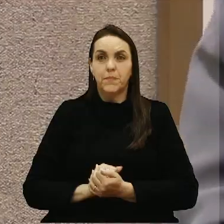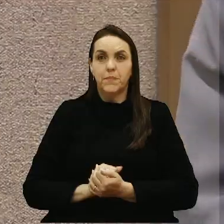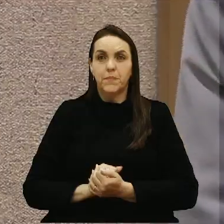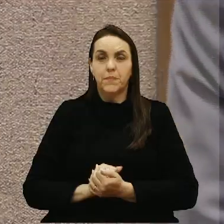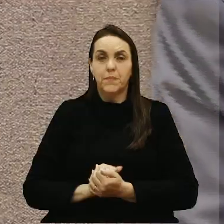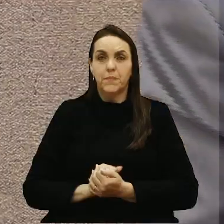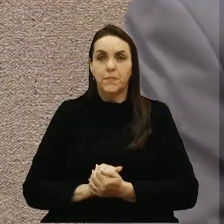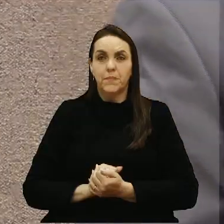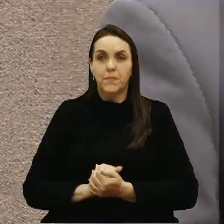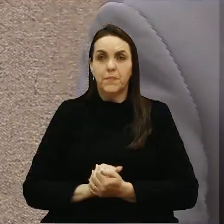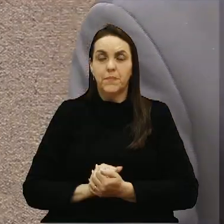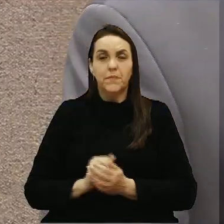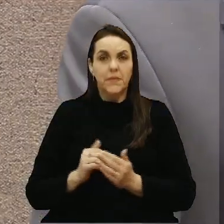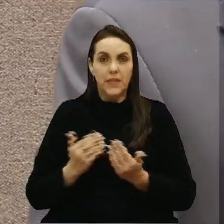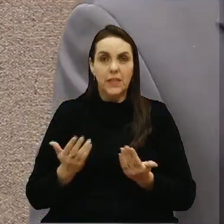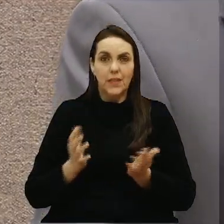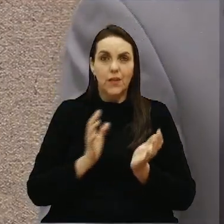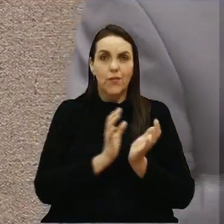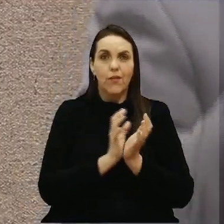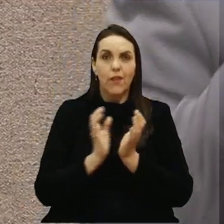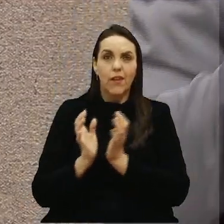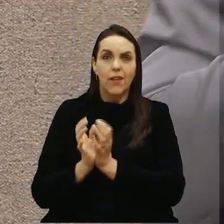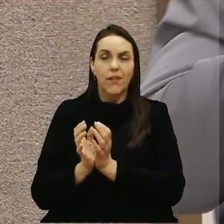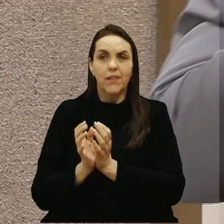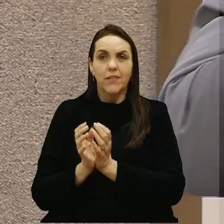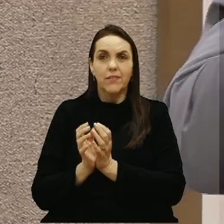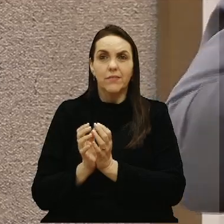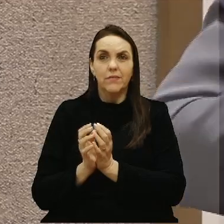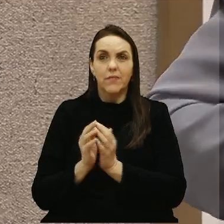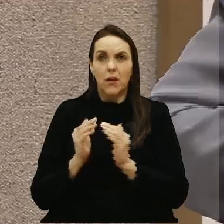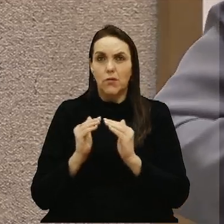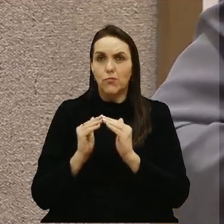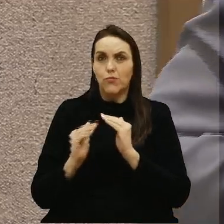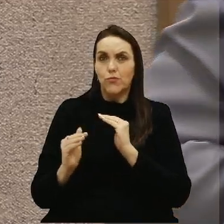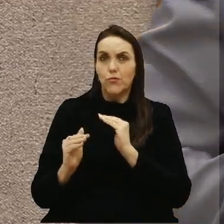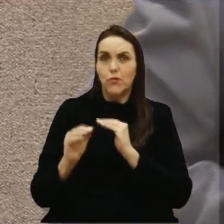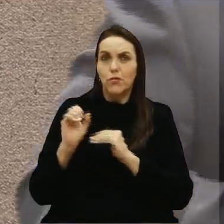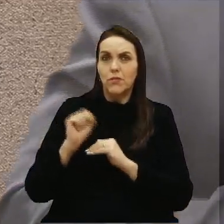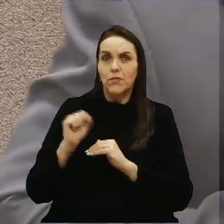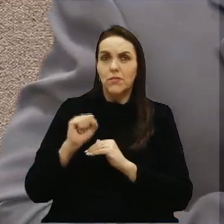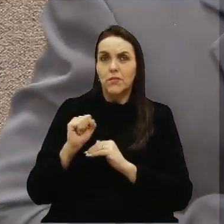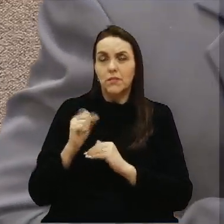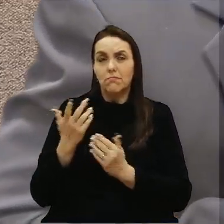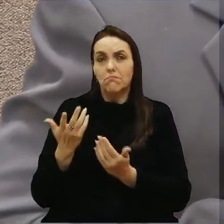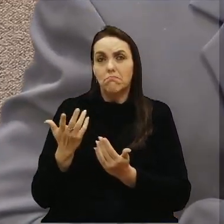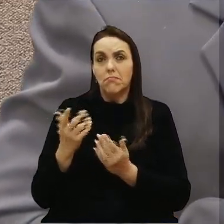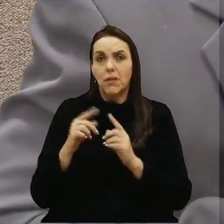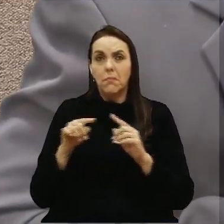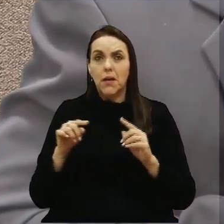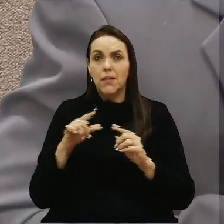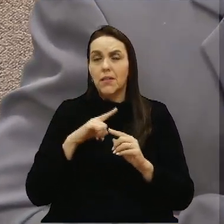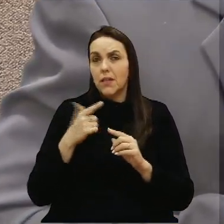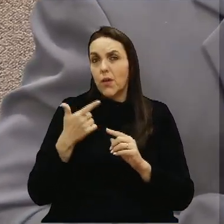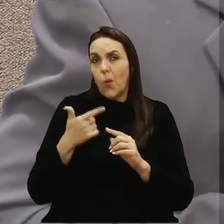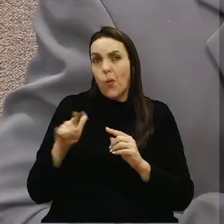Então, nobres colegas, eu acho que discordar, sim, mas tem outros termos.